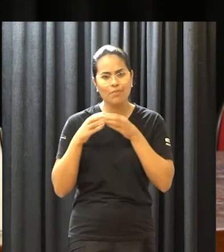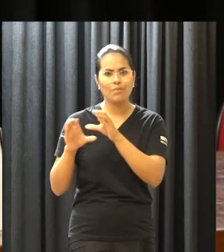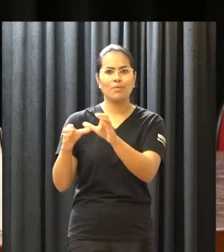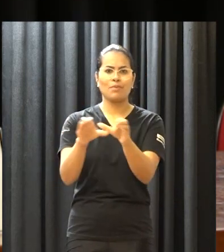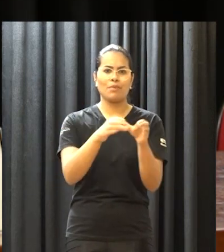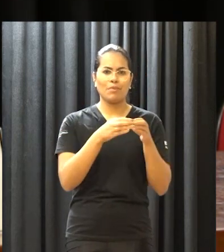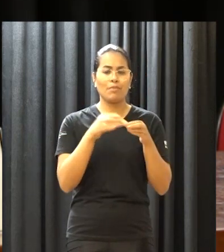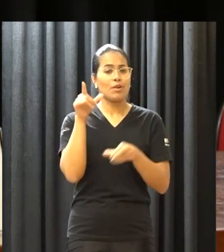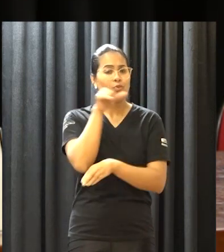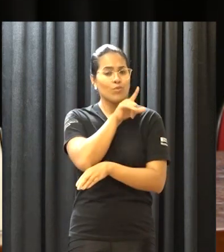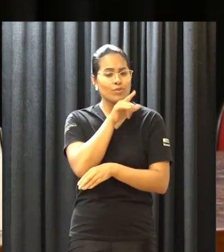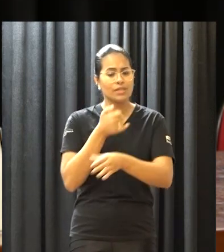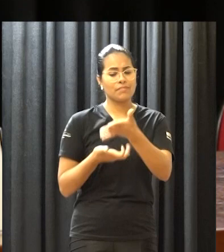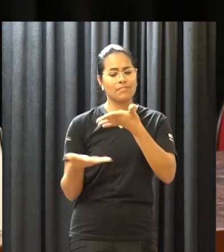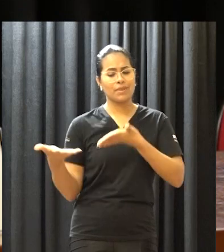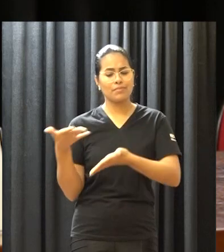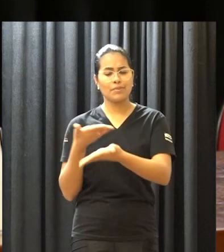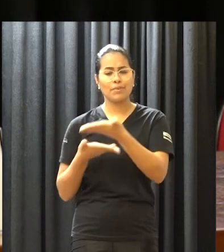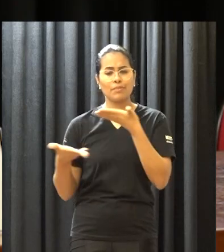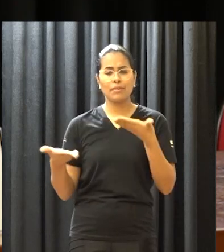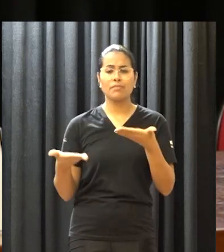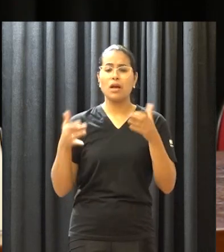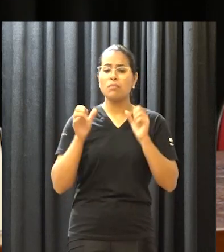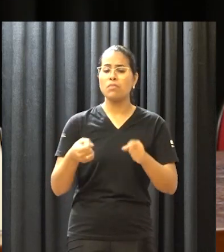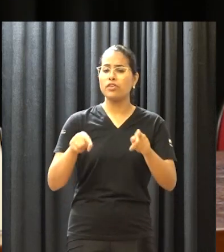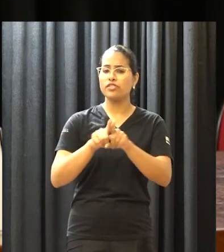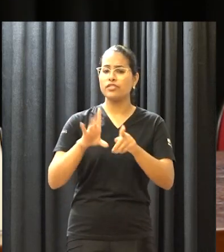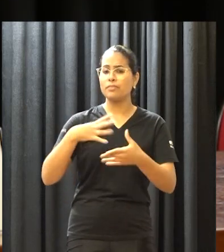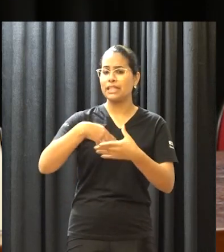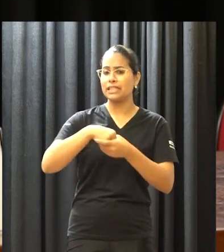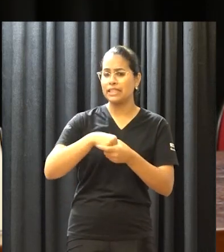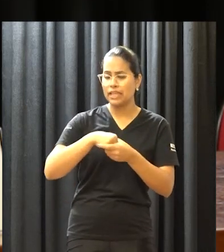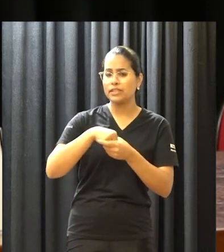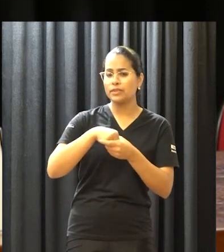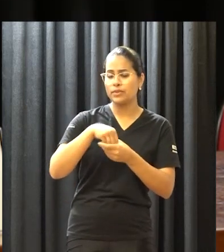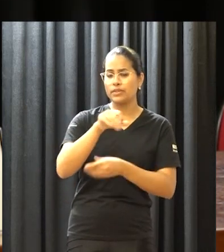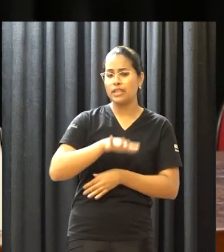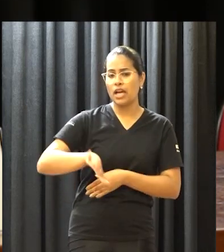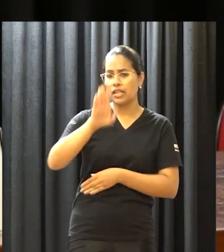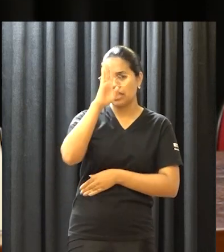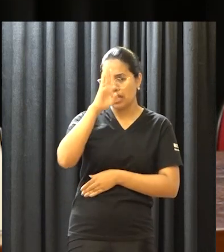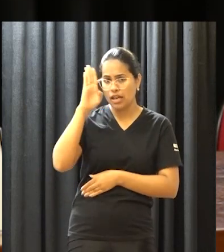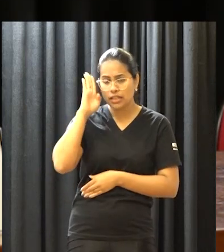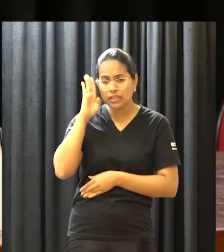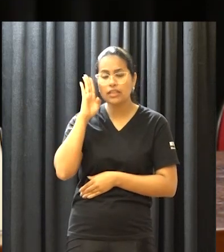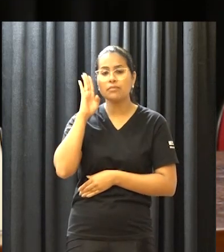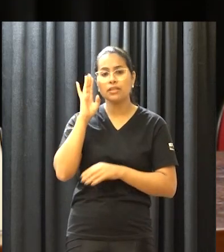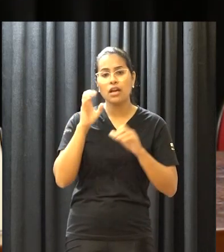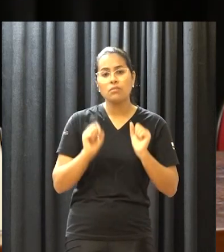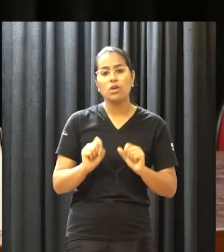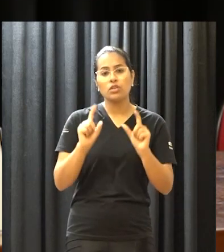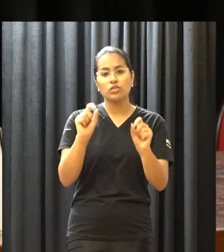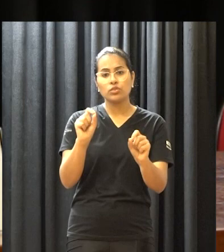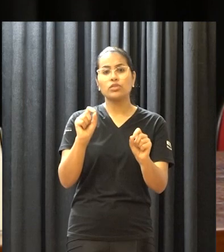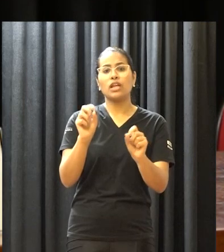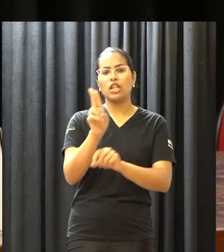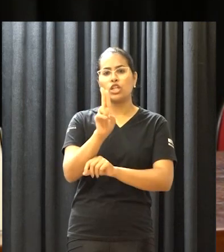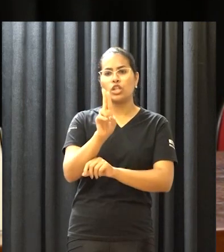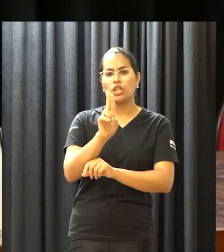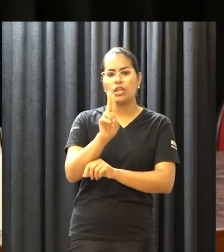Também podem, no âmbito acadêmico, fissurar o entendimento ainda dominante de que a nomeação